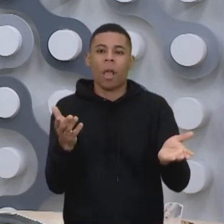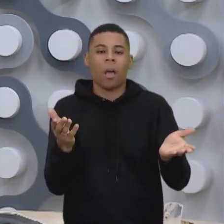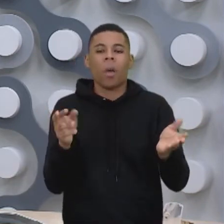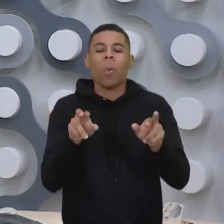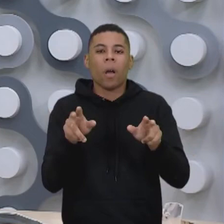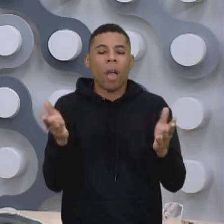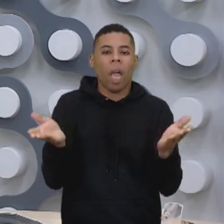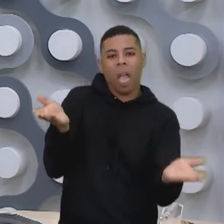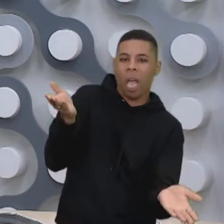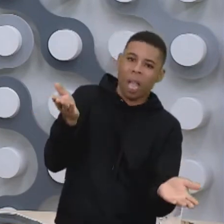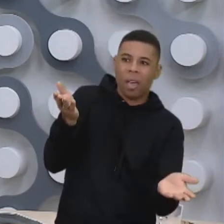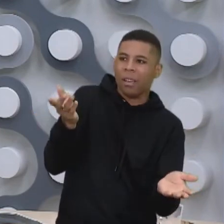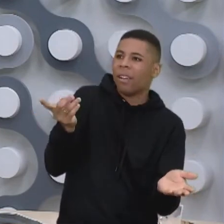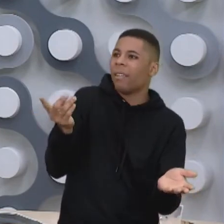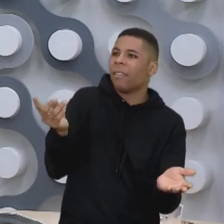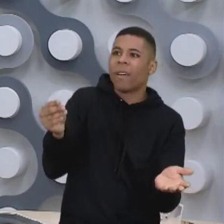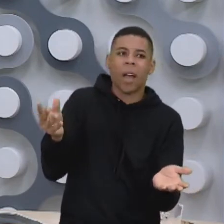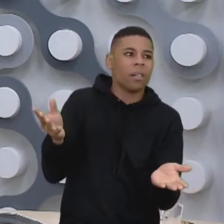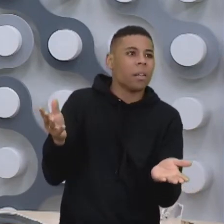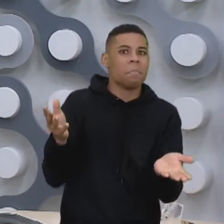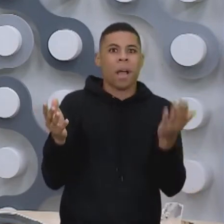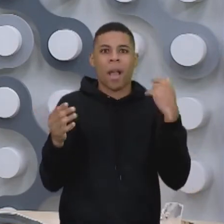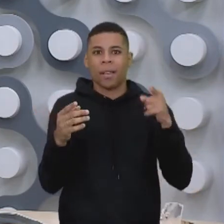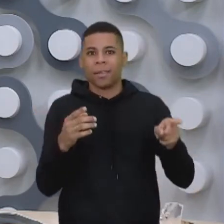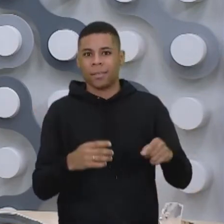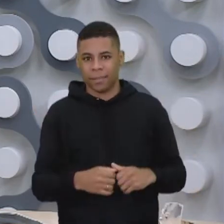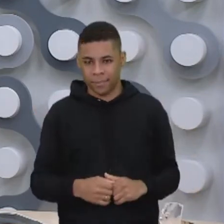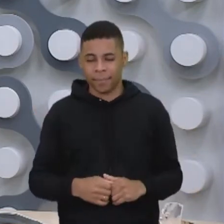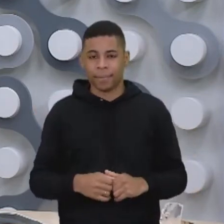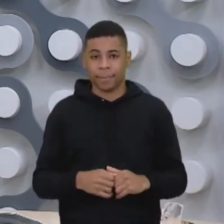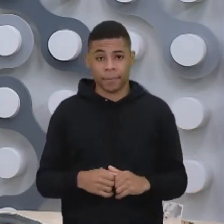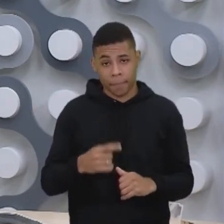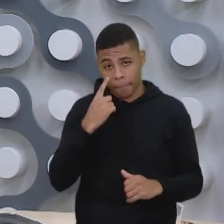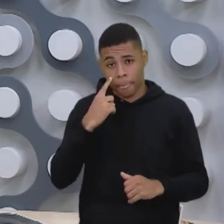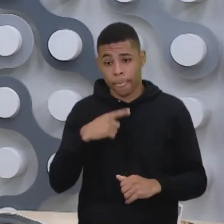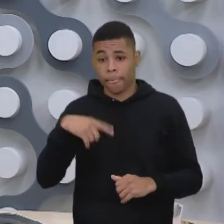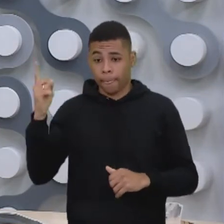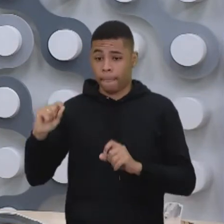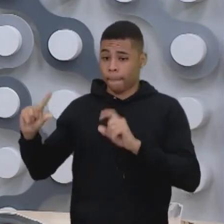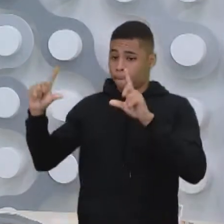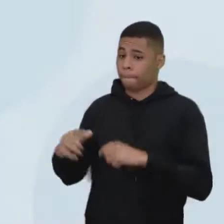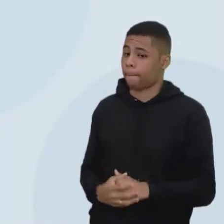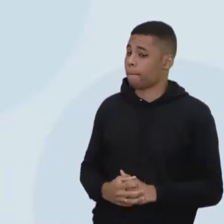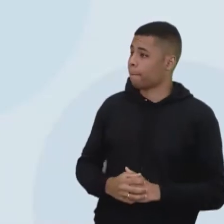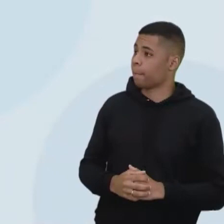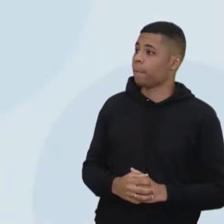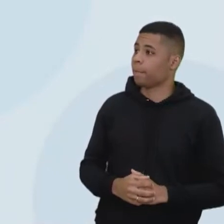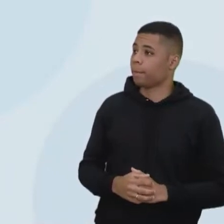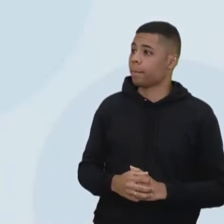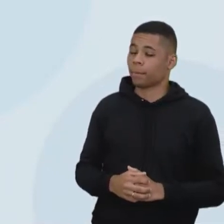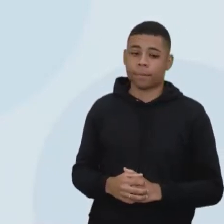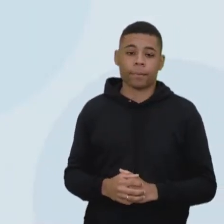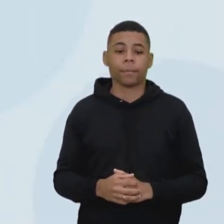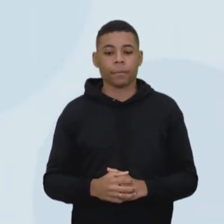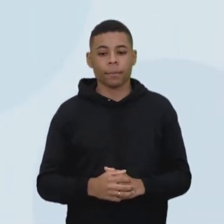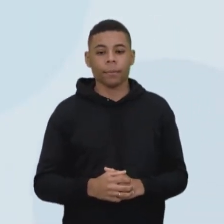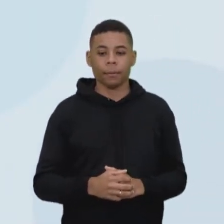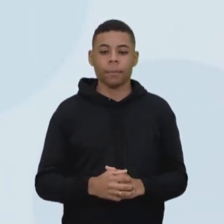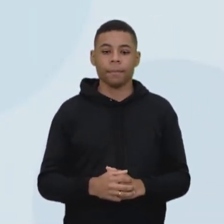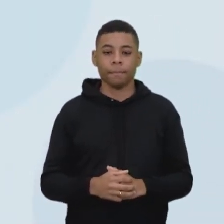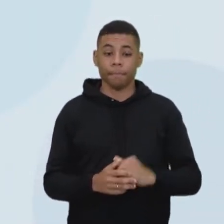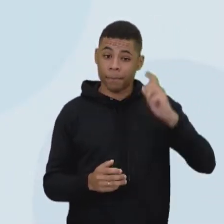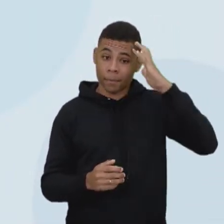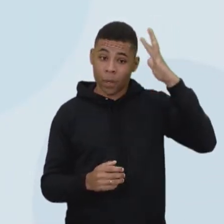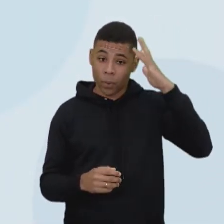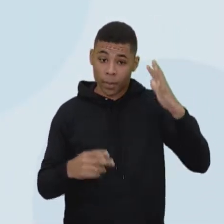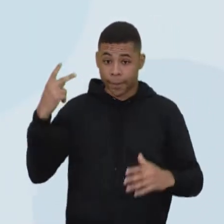crescimento populacional, tá certo? Na próxima tela tem aí, né, o que a gente vê aí pela teoria aí malthusiana. Então tá